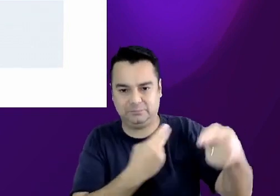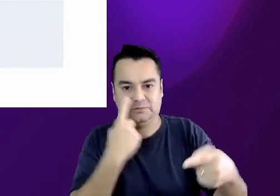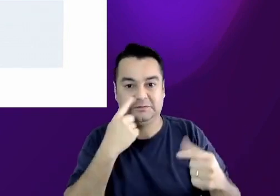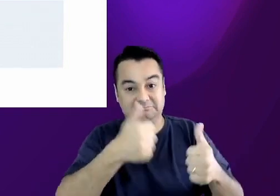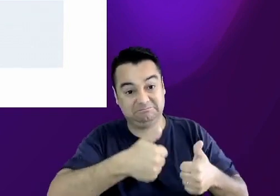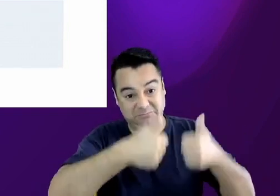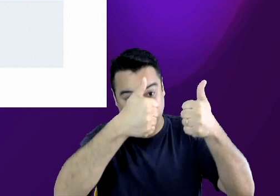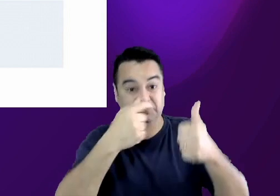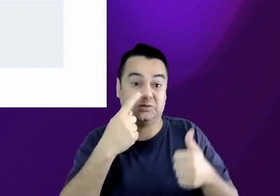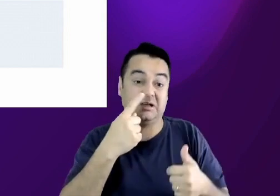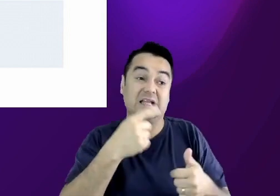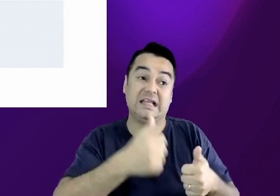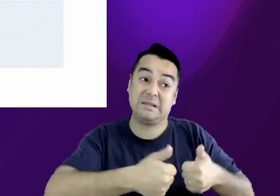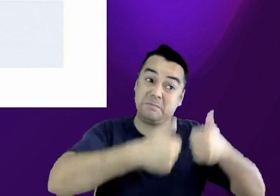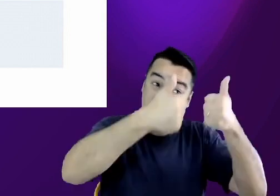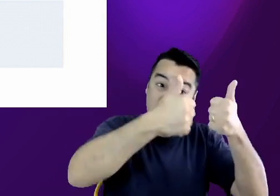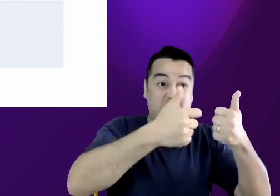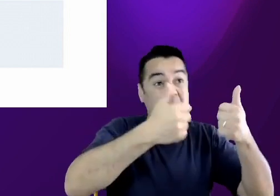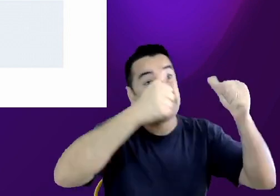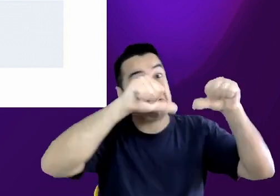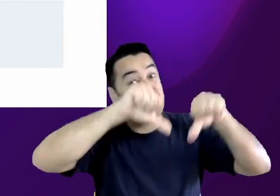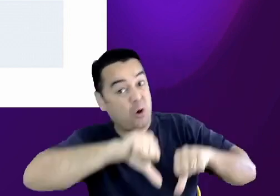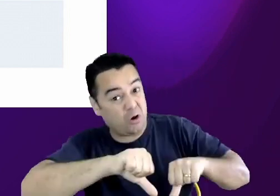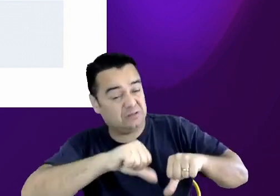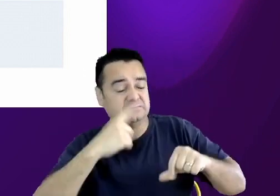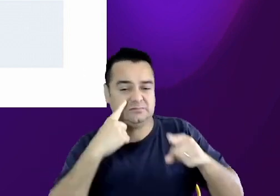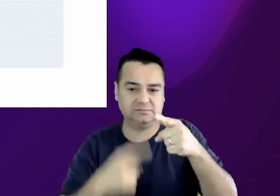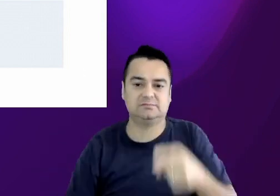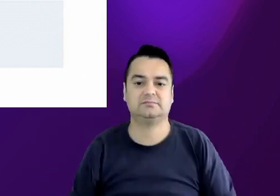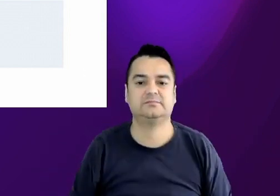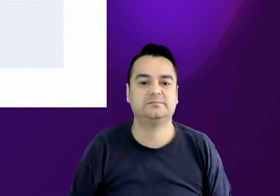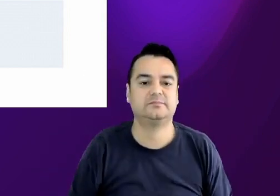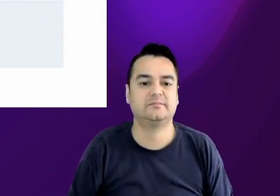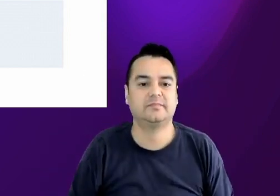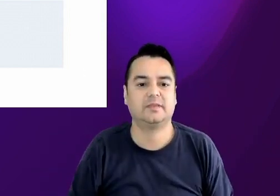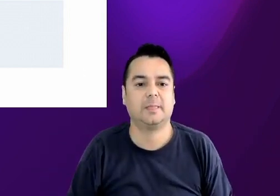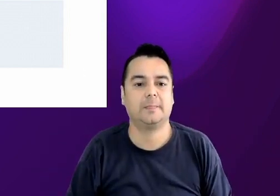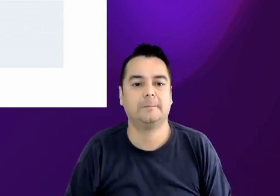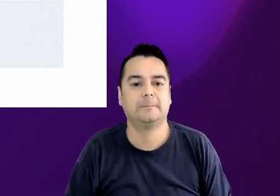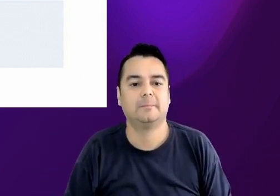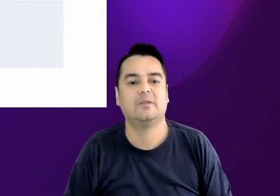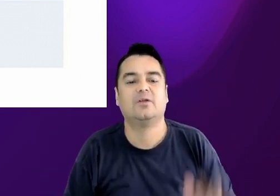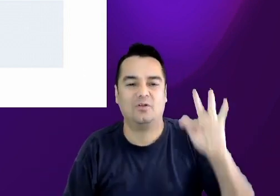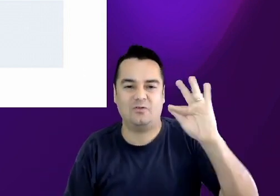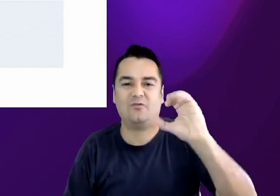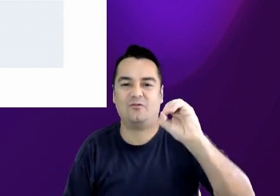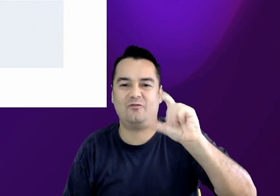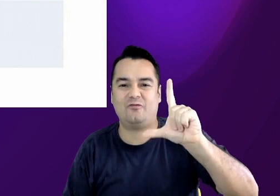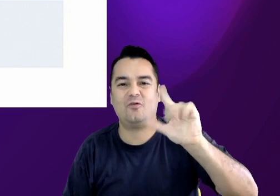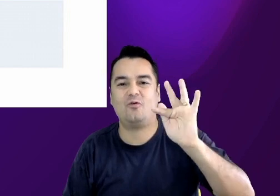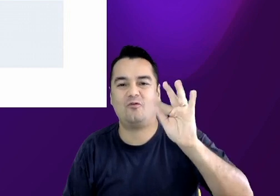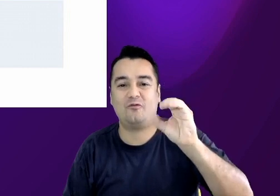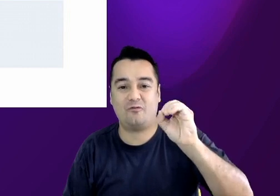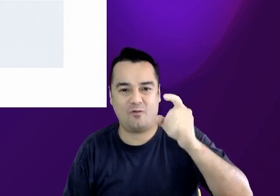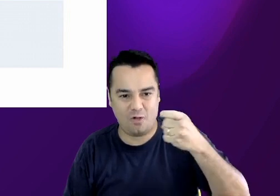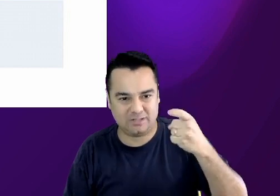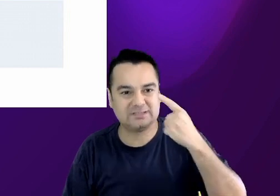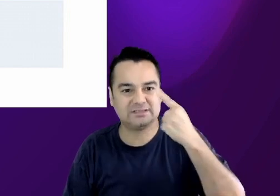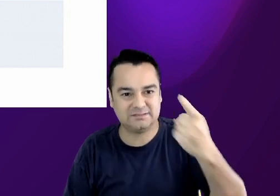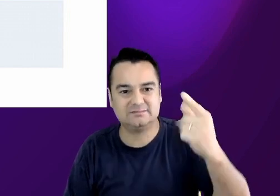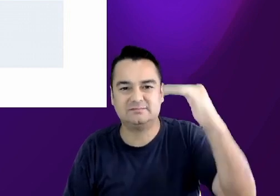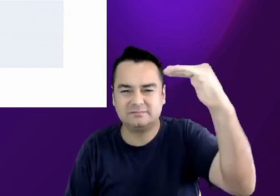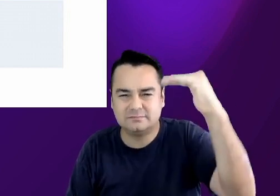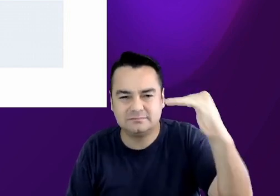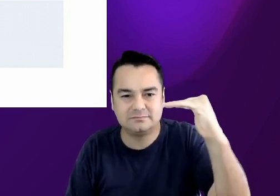respondedores, né? E aqui a gente tem o grupo que fez FOLFOX, seguido, que era bom respondedor, e que